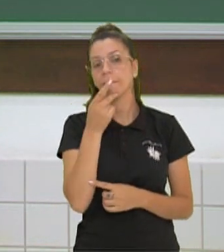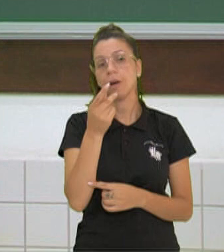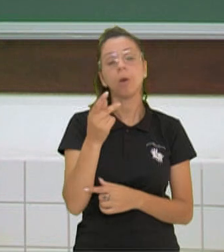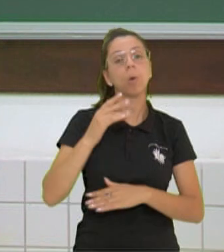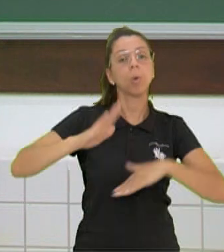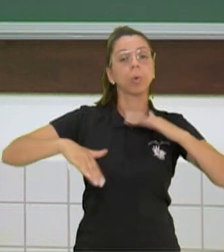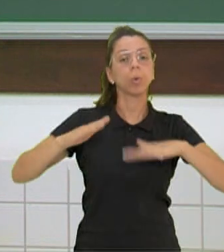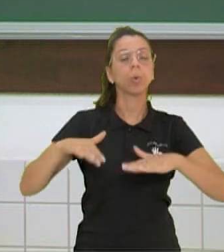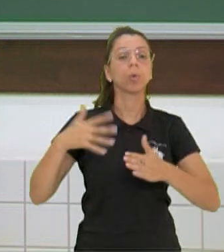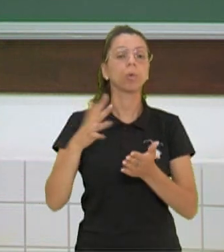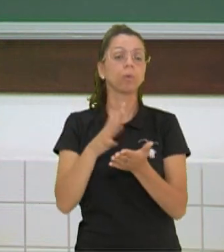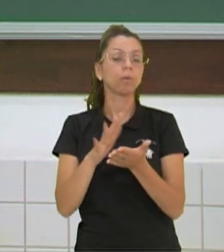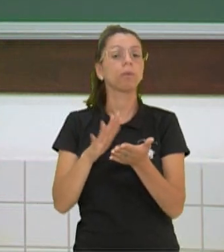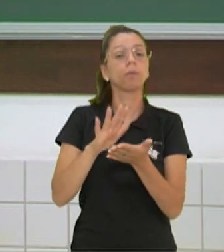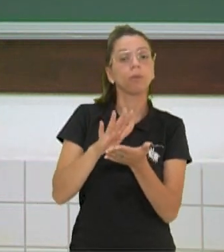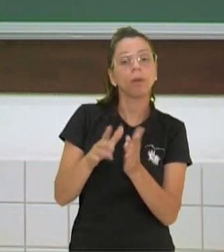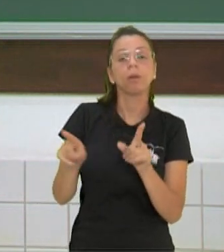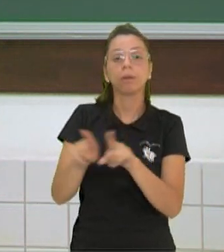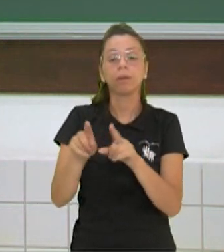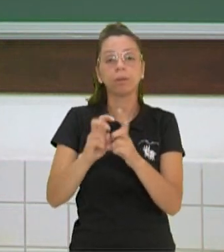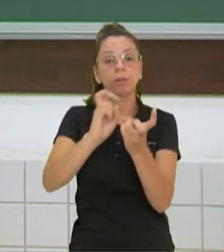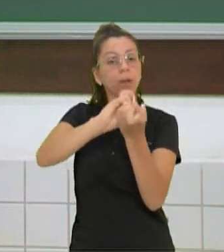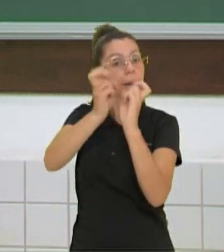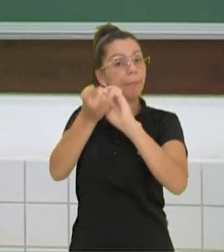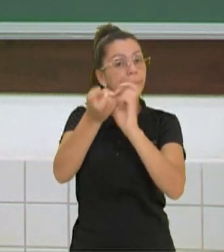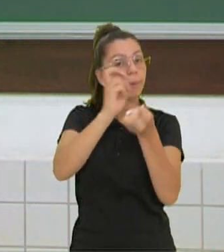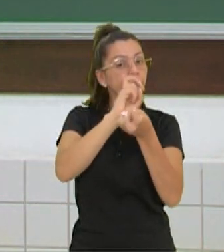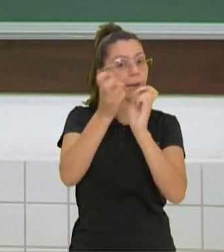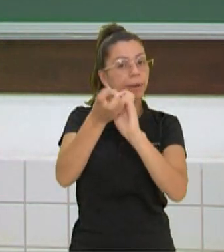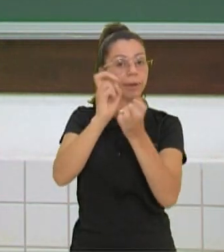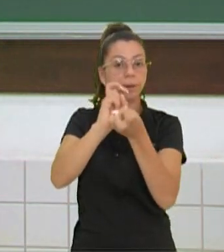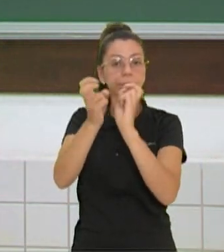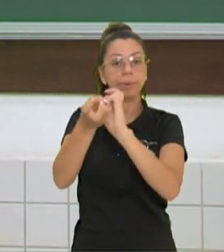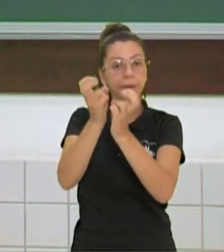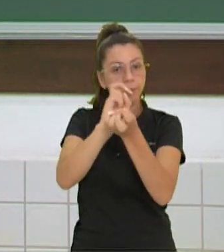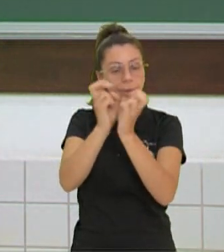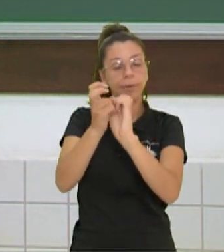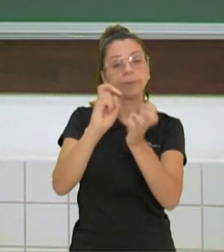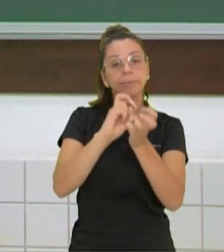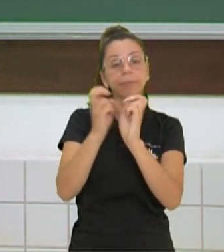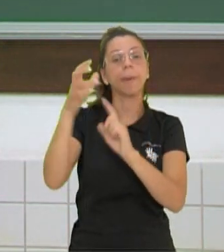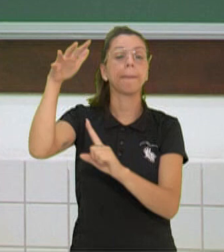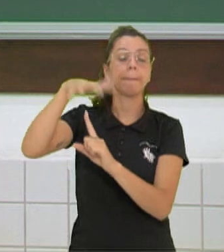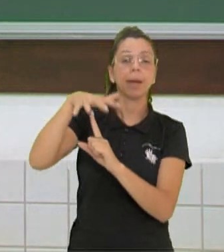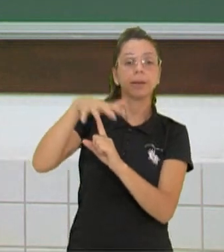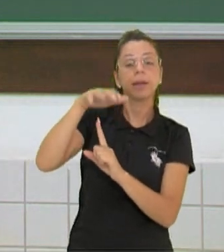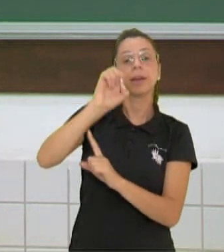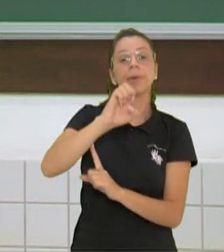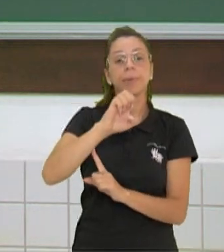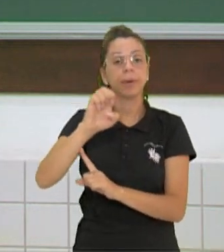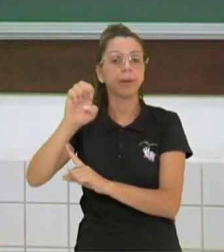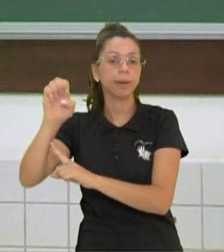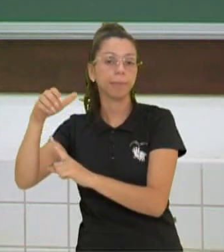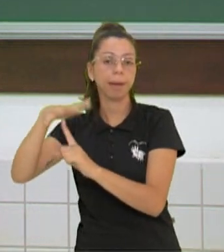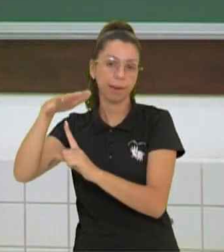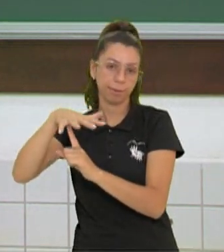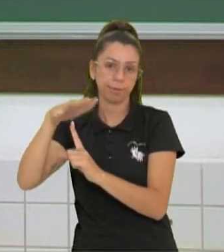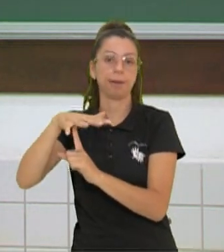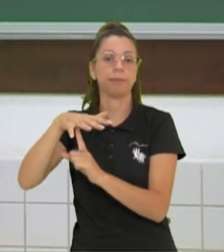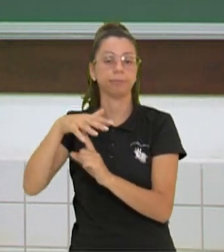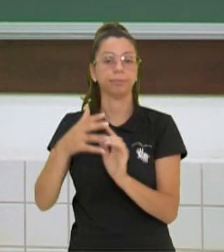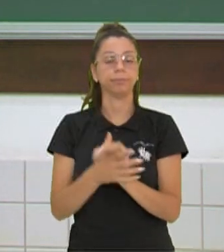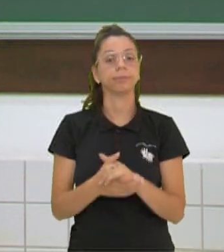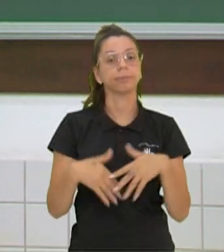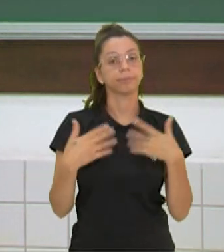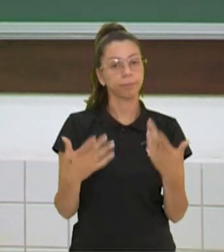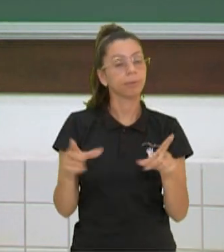tem também a nossa capoeira, né? Dum, né? Paranauê, Paranauê, Paraná.